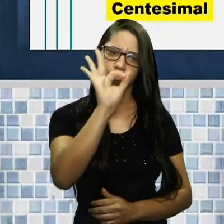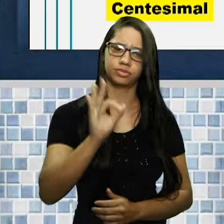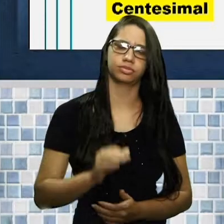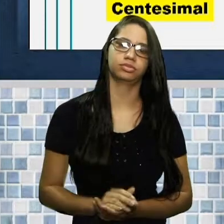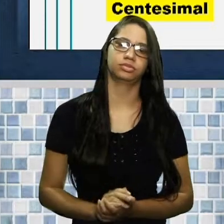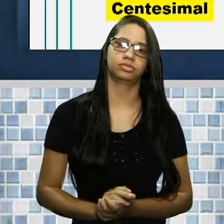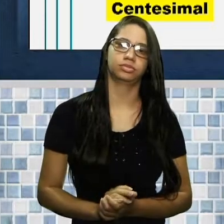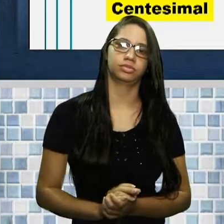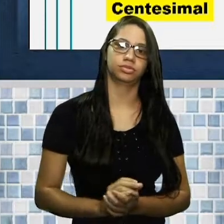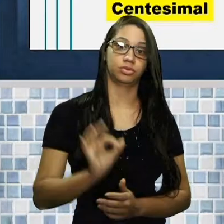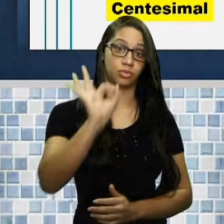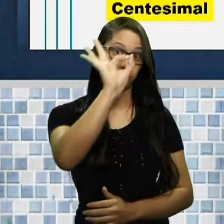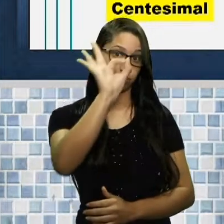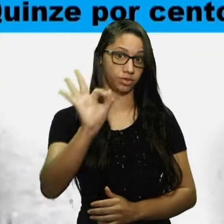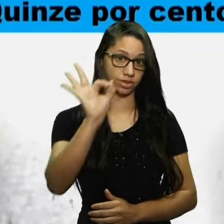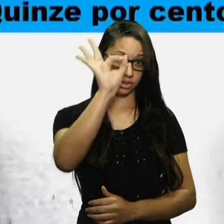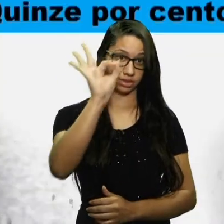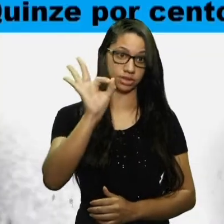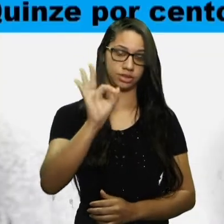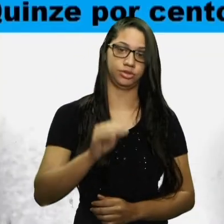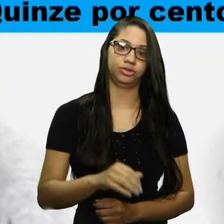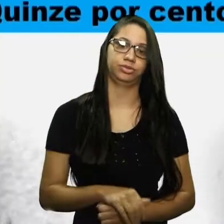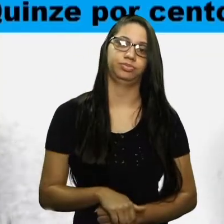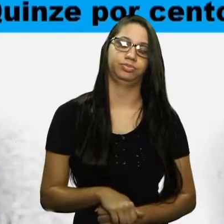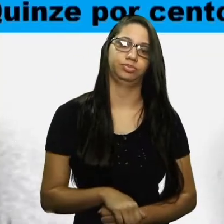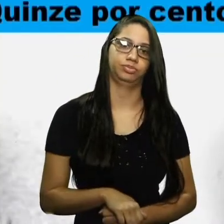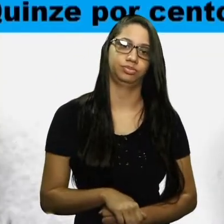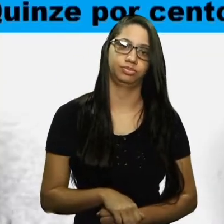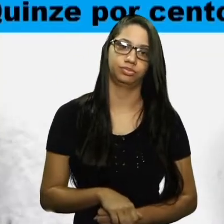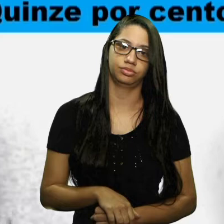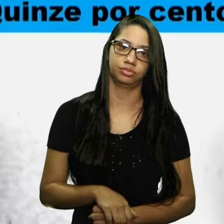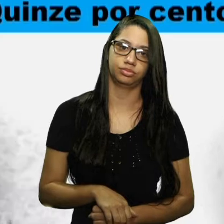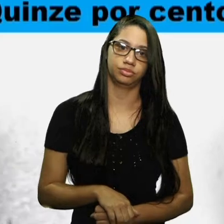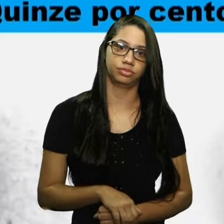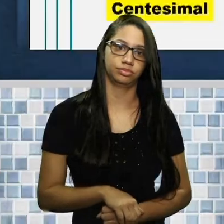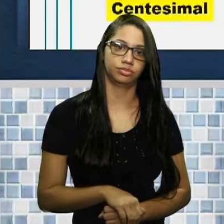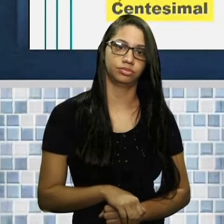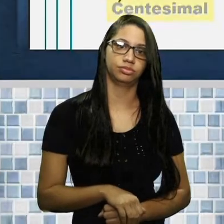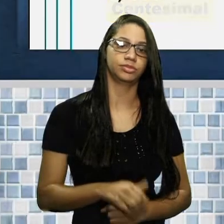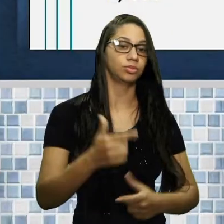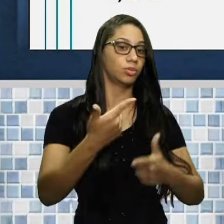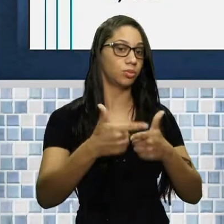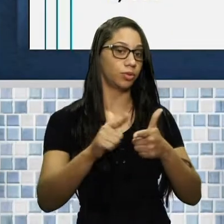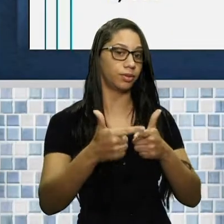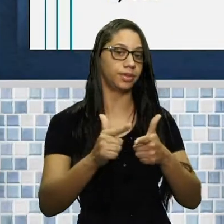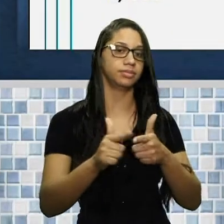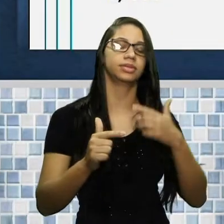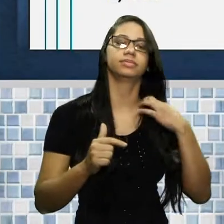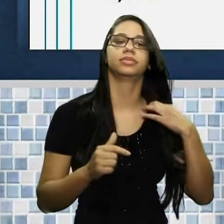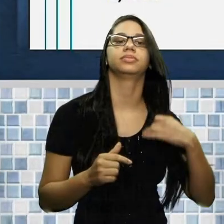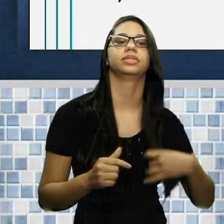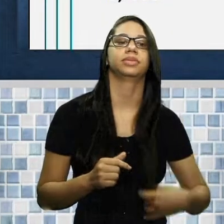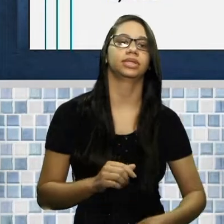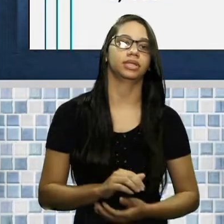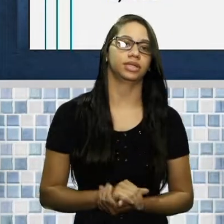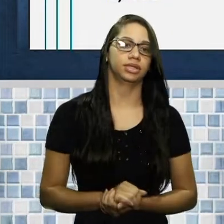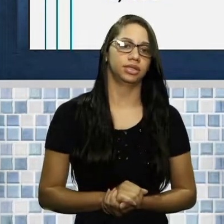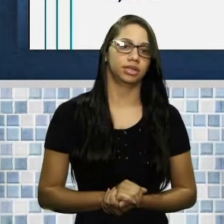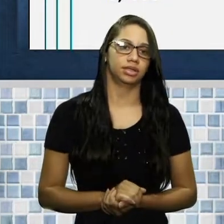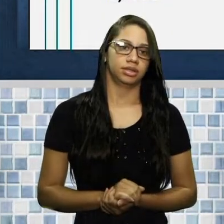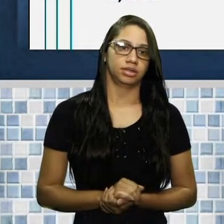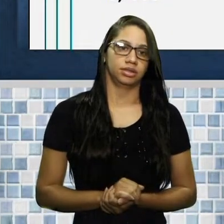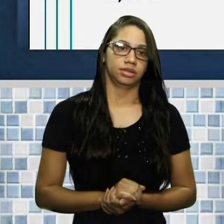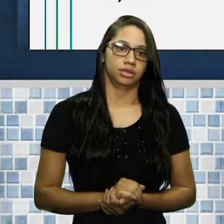do símbolo de porcentagem. No próximo slide, vamos ver uma situação problema. Uma situação problema